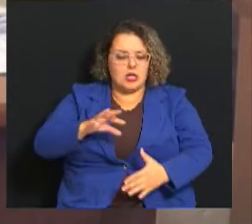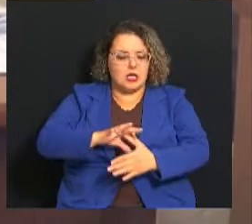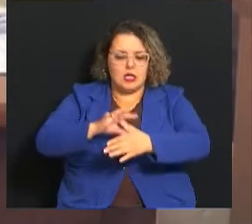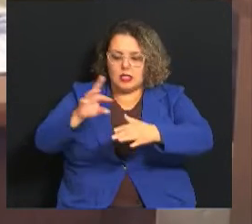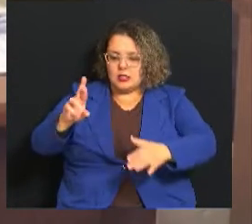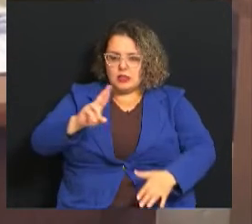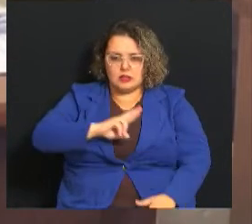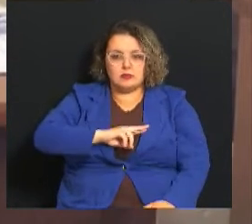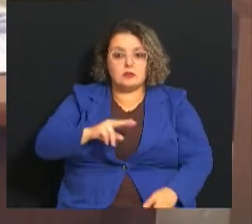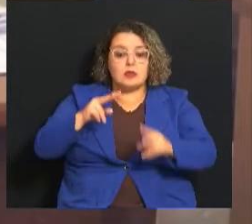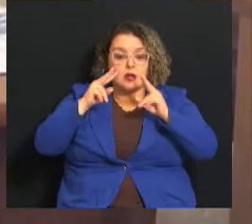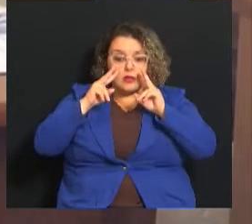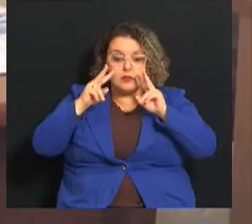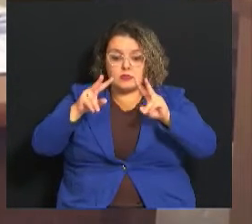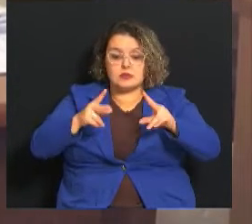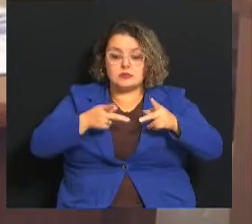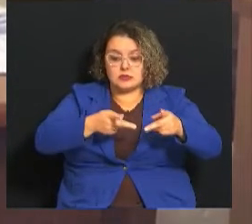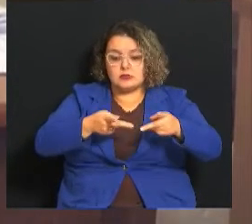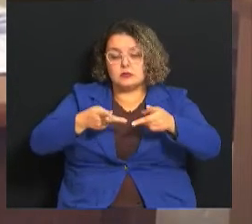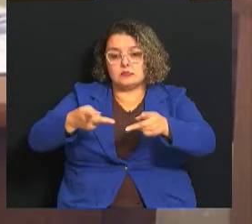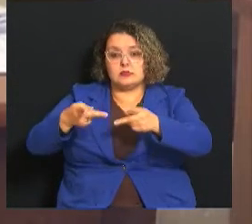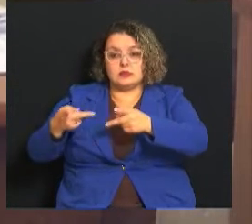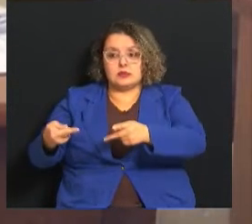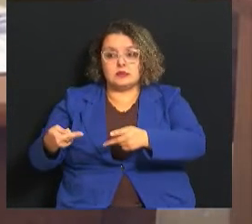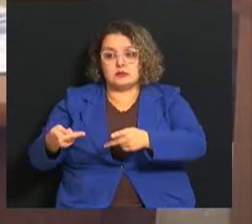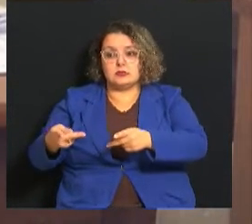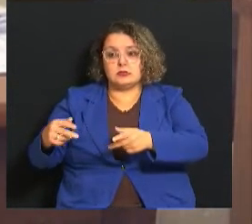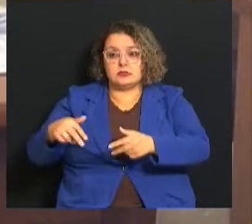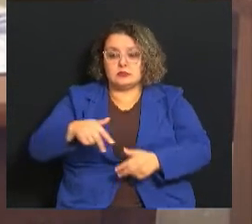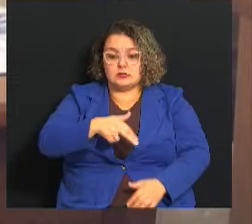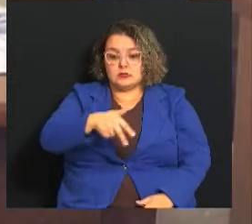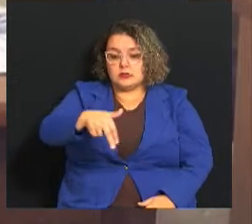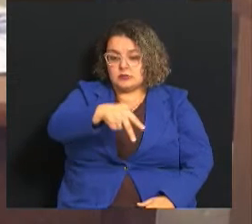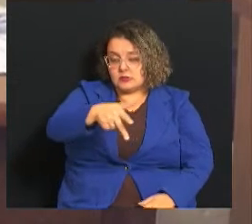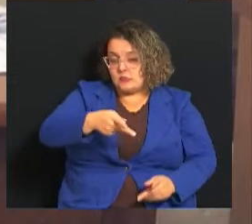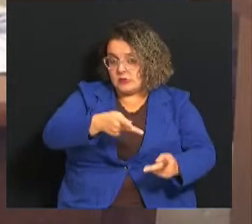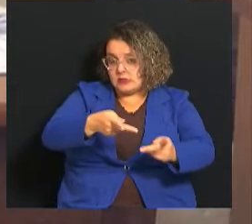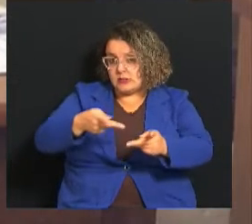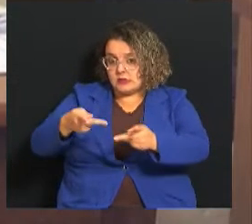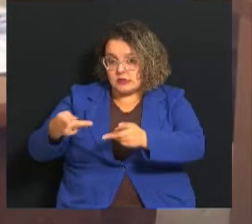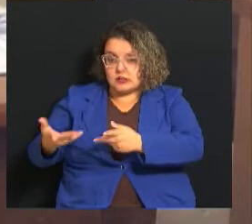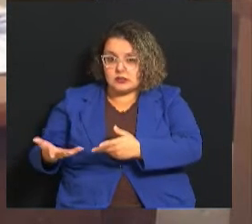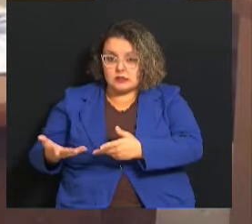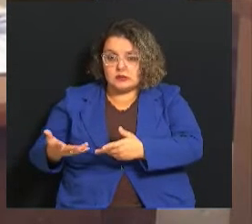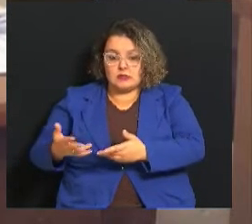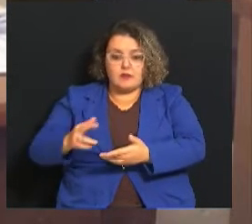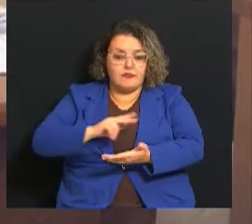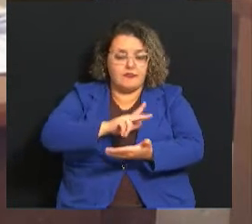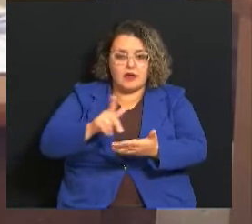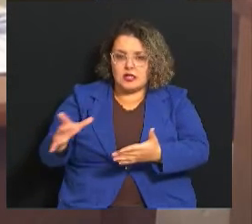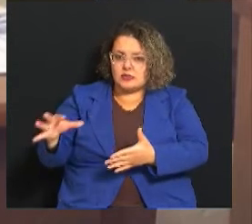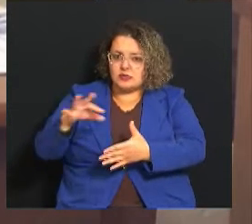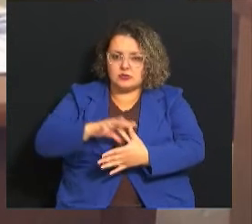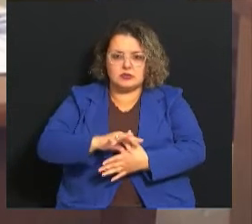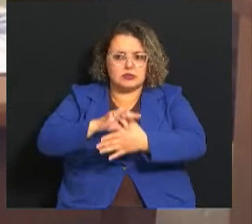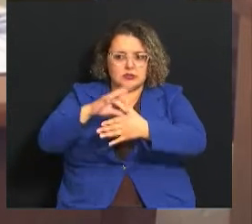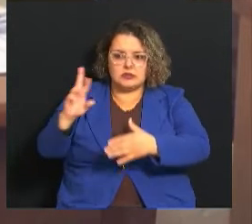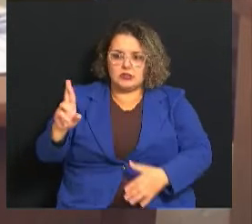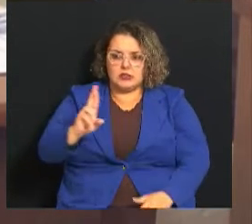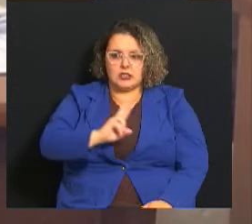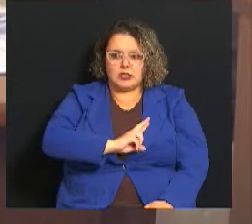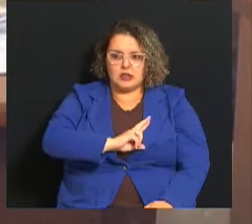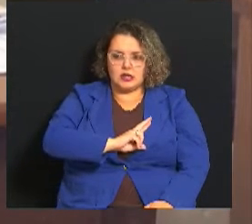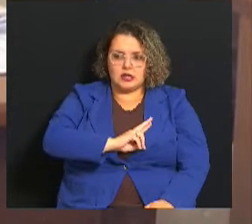eu tenho visto no meu caminhar, nas minhas muitas visitas, muitos líderes religiosos com